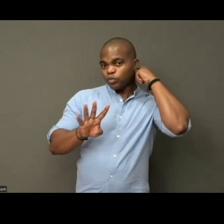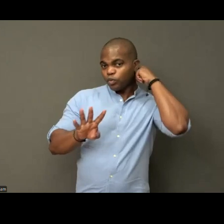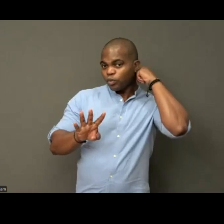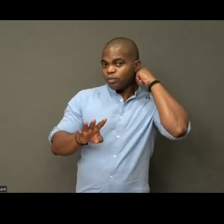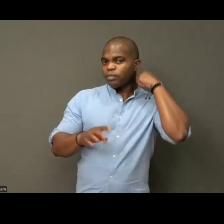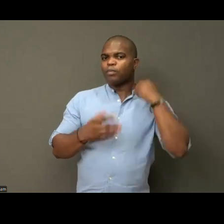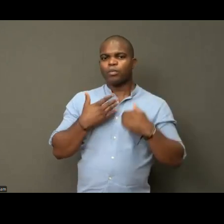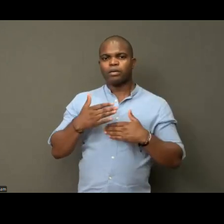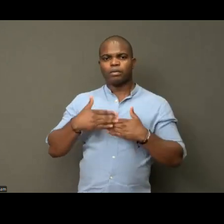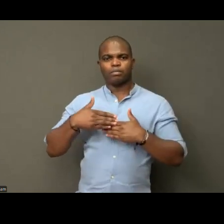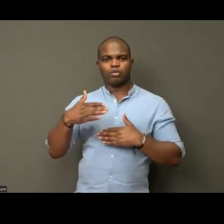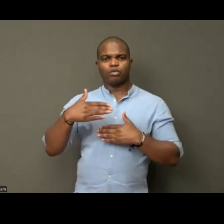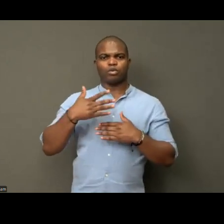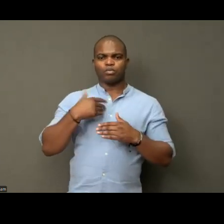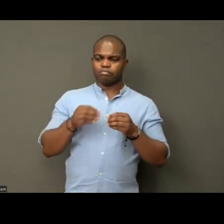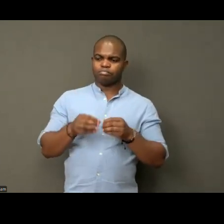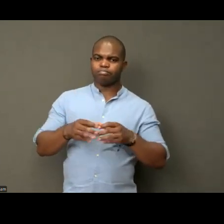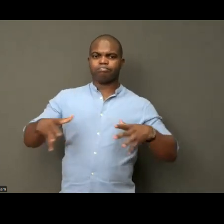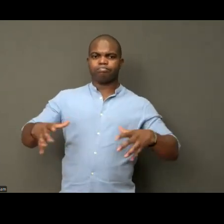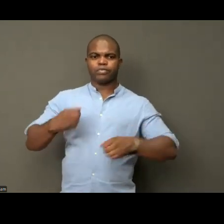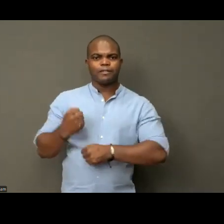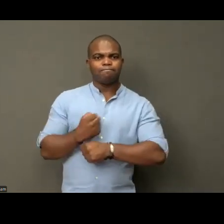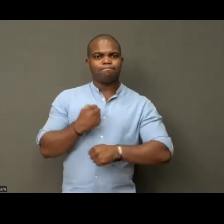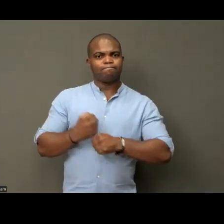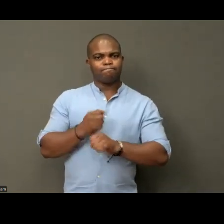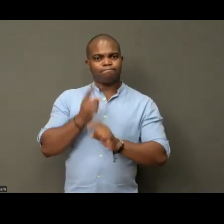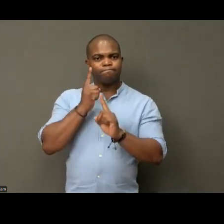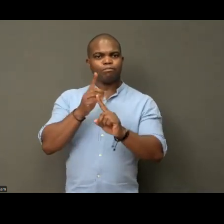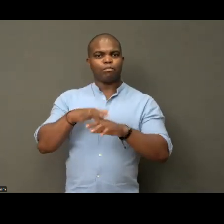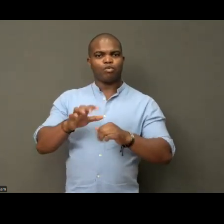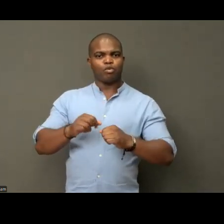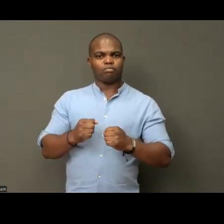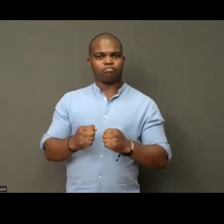último quilômetro de eliminação para muitas dessas doenças.